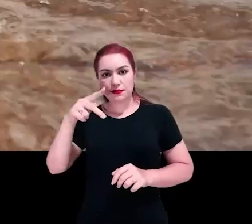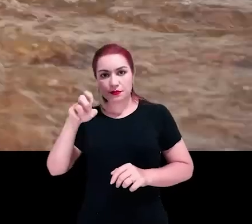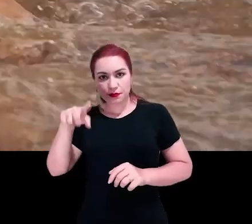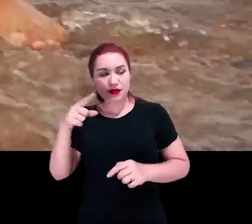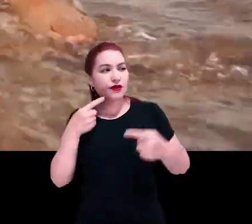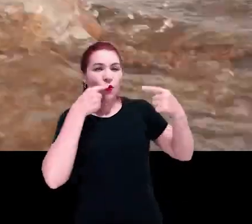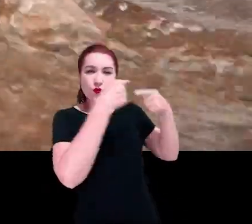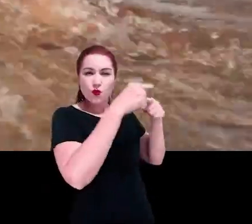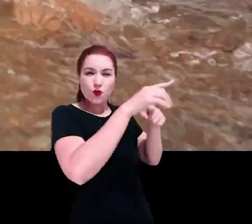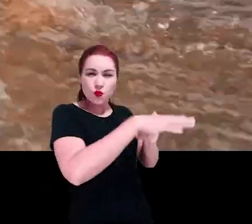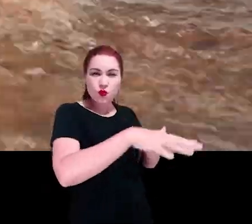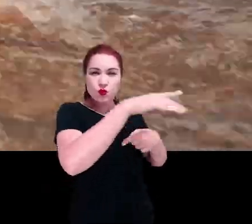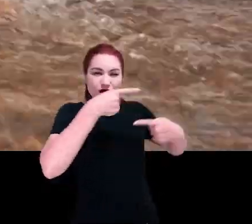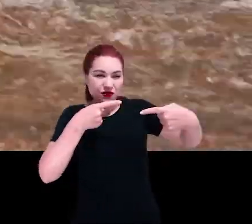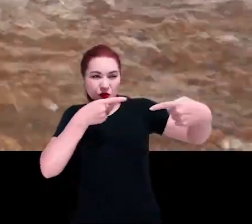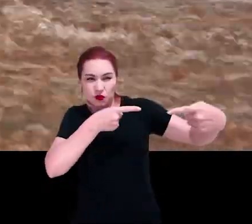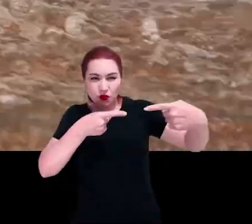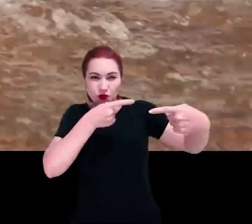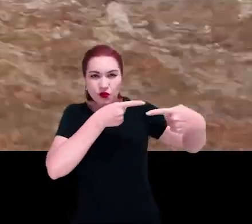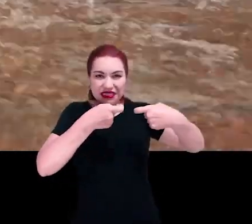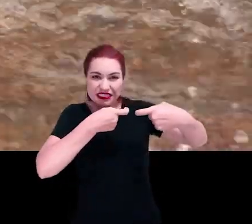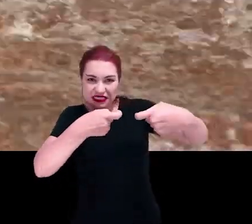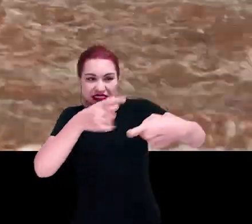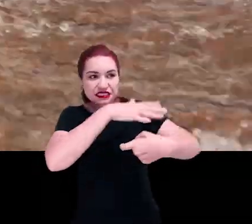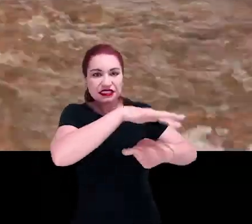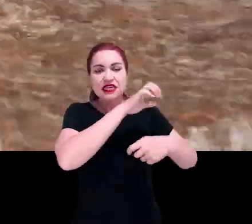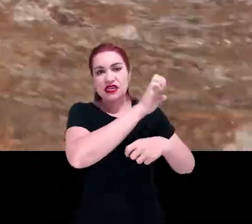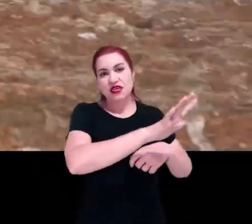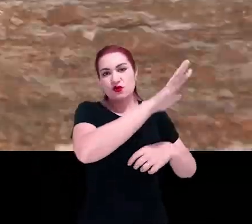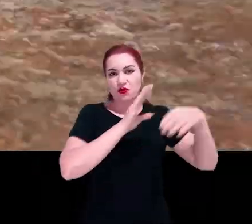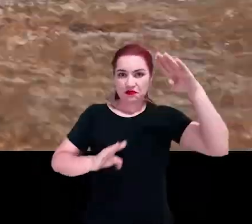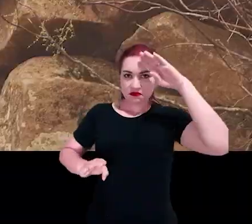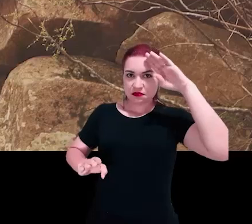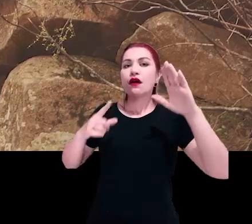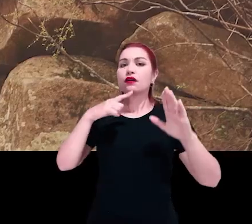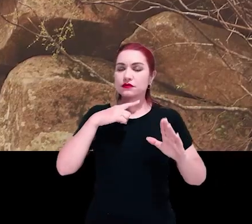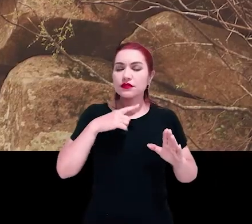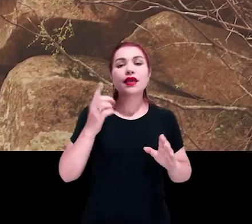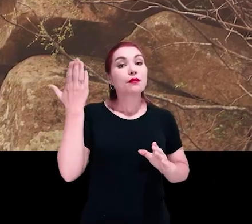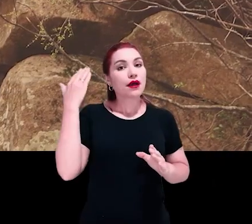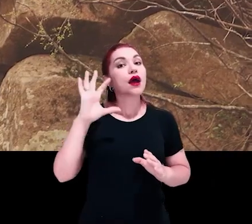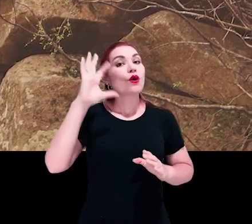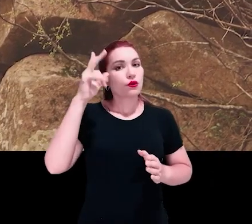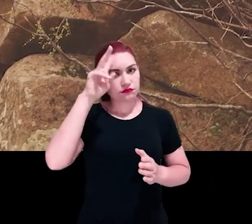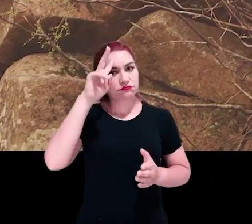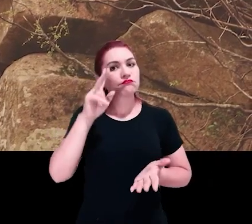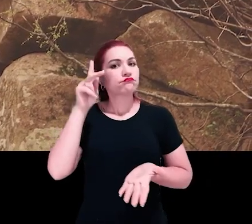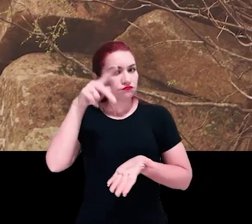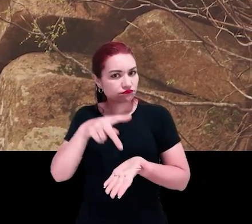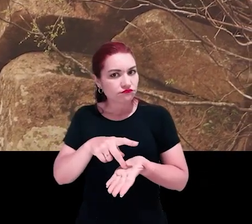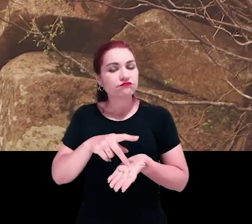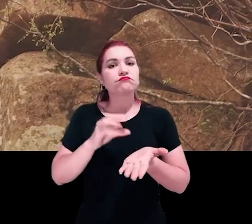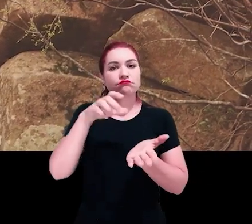essas tropas europeias. Em um dia, em um dos ataques, isso está narrado nos documentos do processo, da época